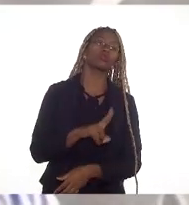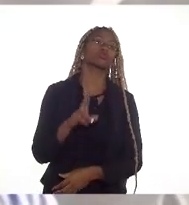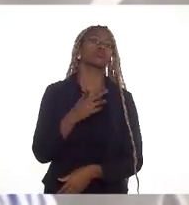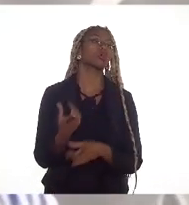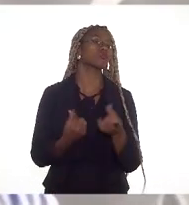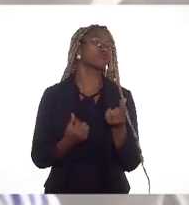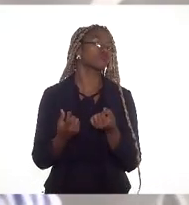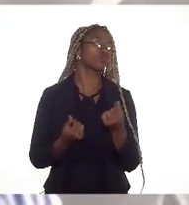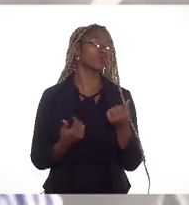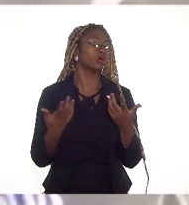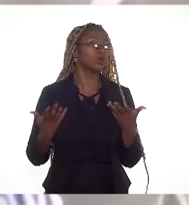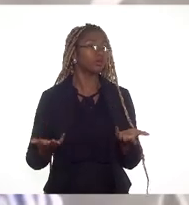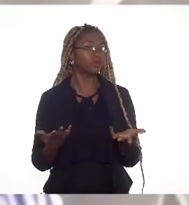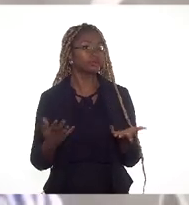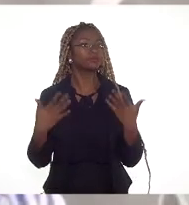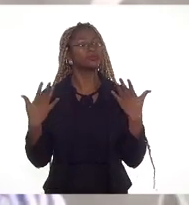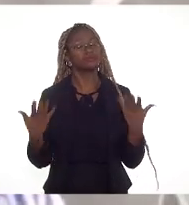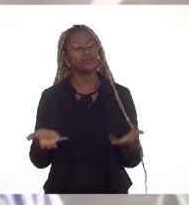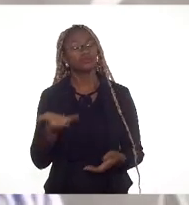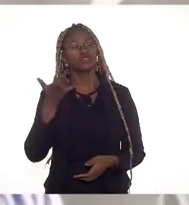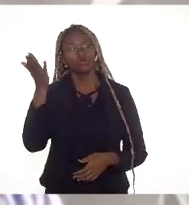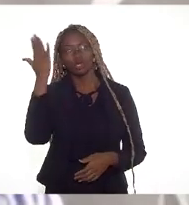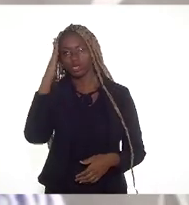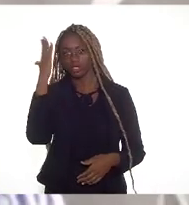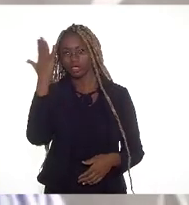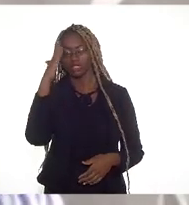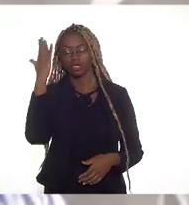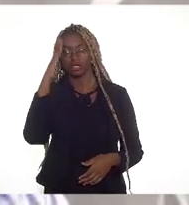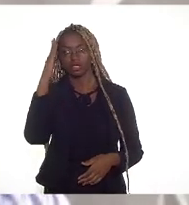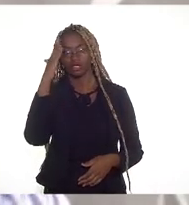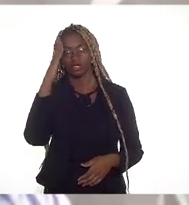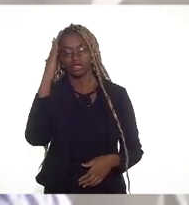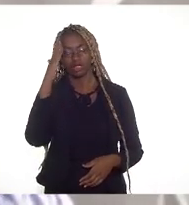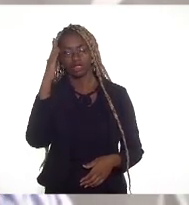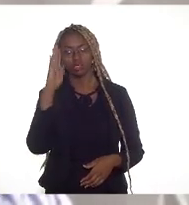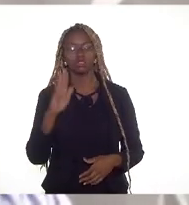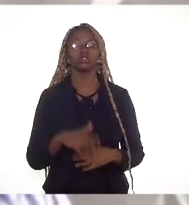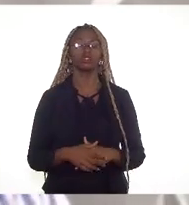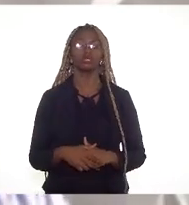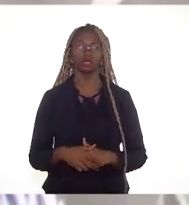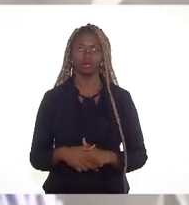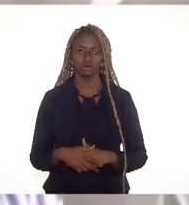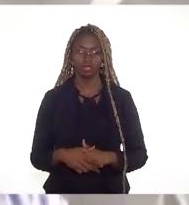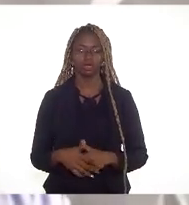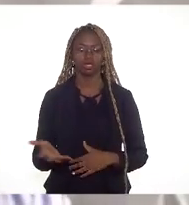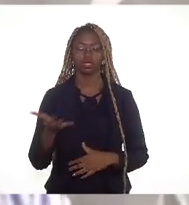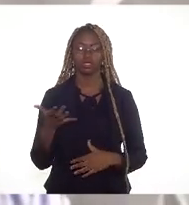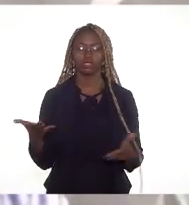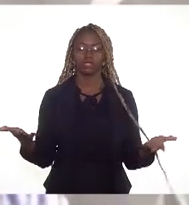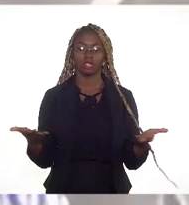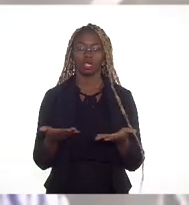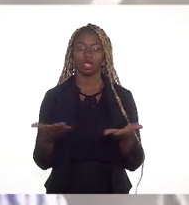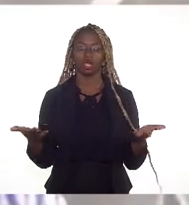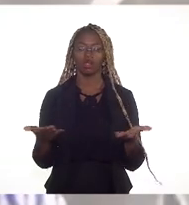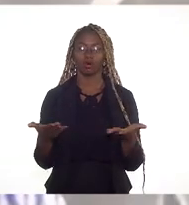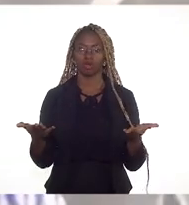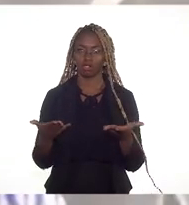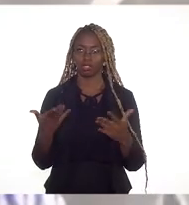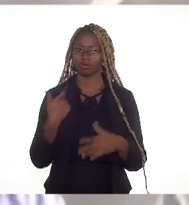esse dinheiro. Então, eu queria entender e buscar aí desde já, porque, inclusive,